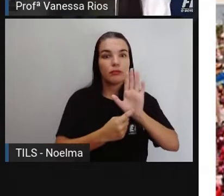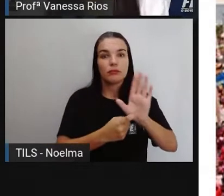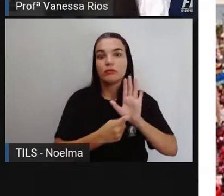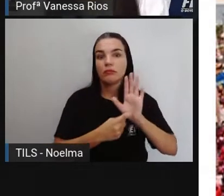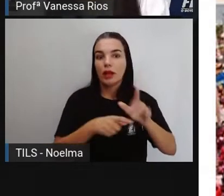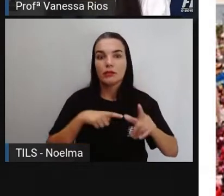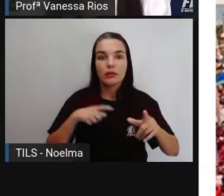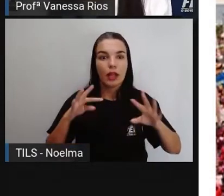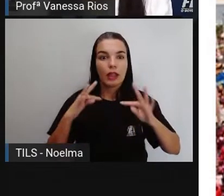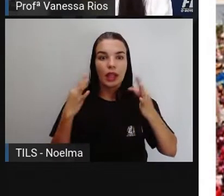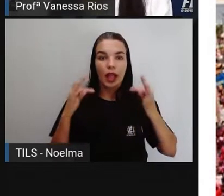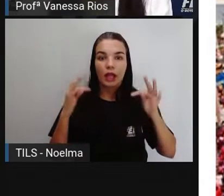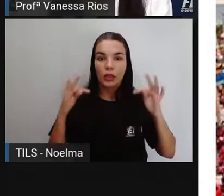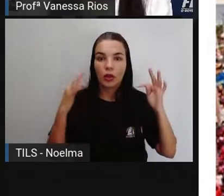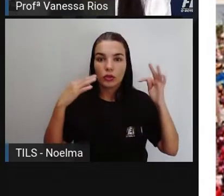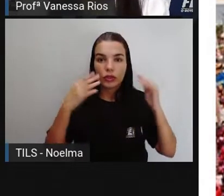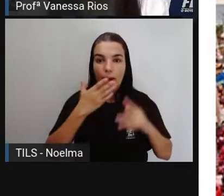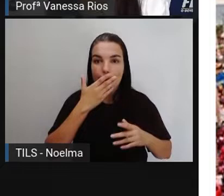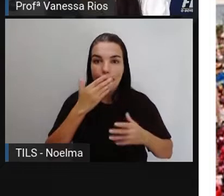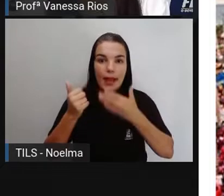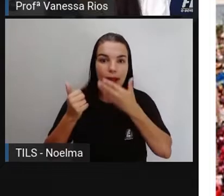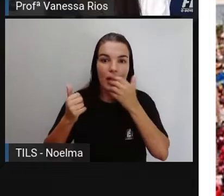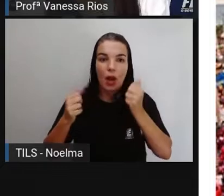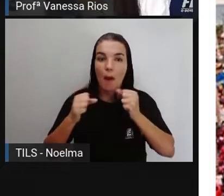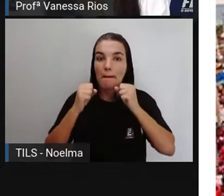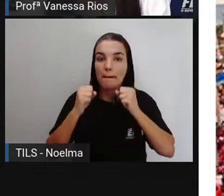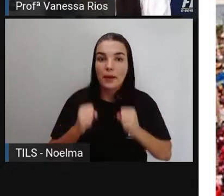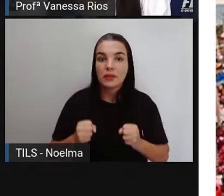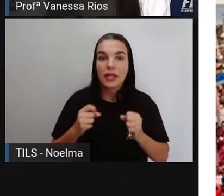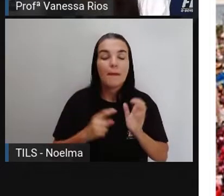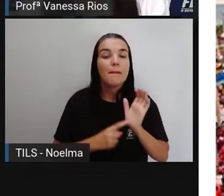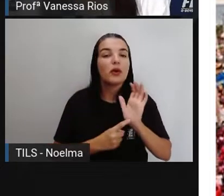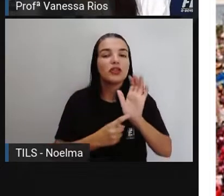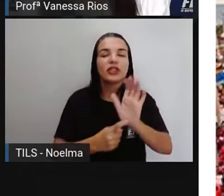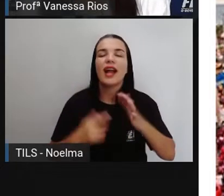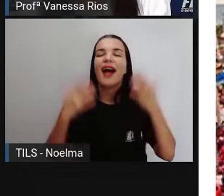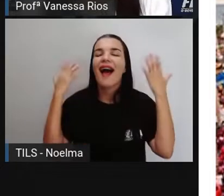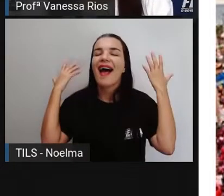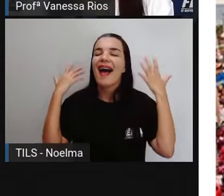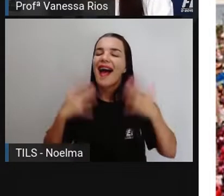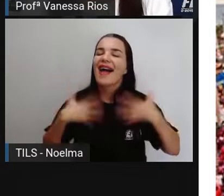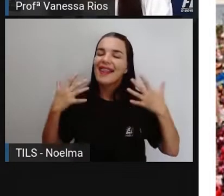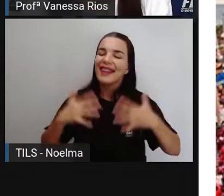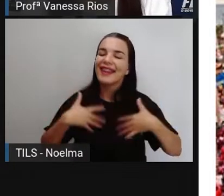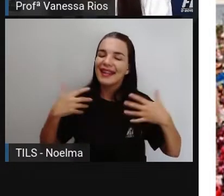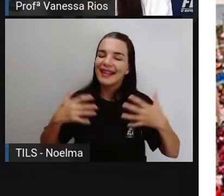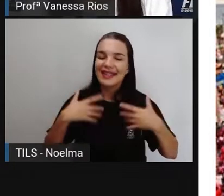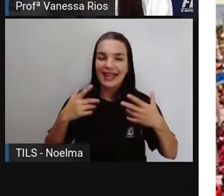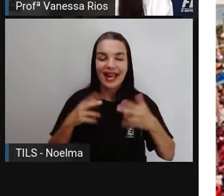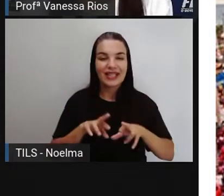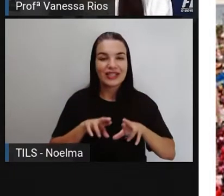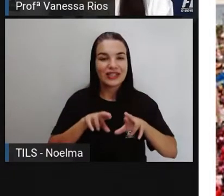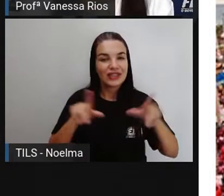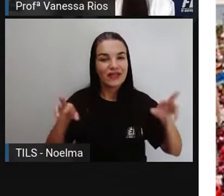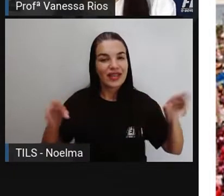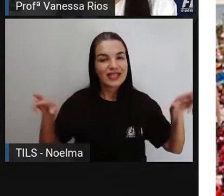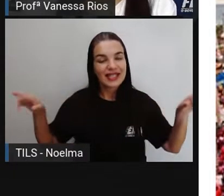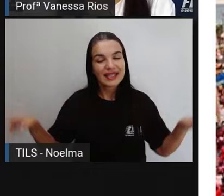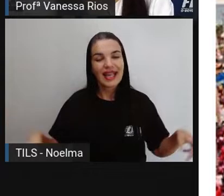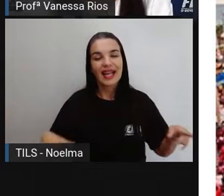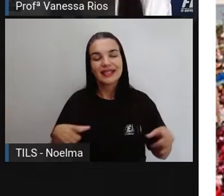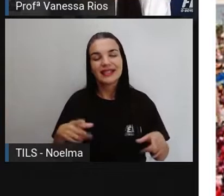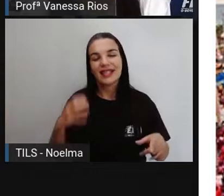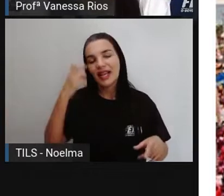tecnologia, né, para que cada vez mais possa mostrar a alegria e a diversidade da cultura para as pessoas que vão para